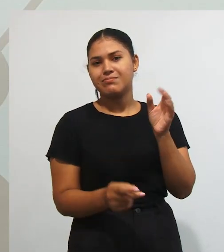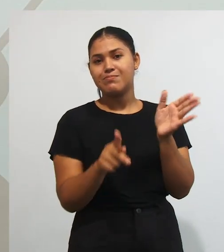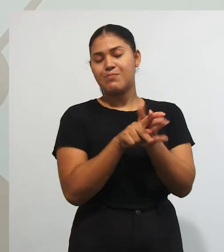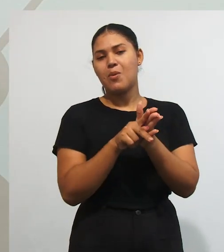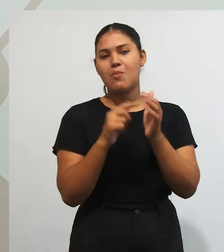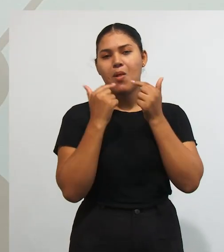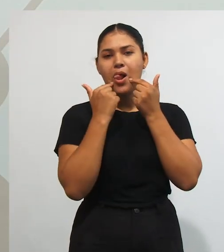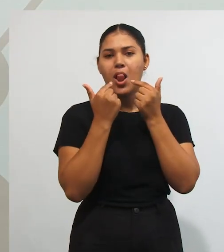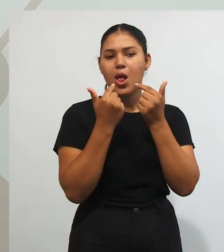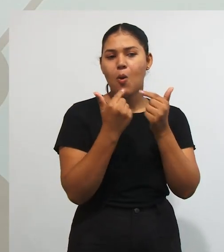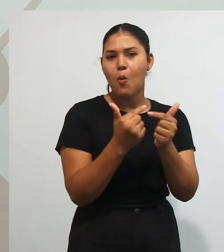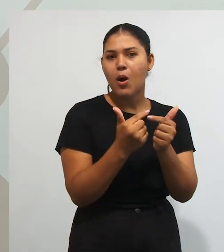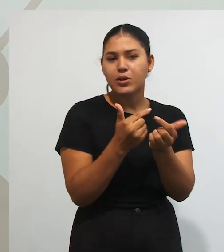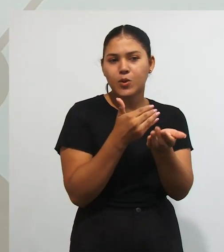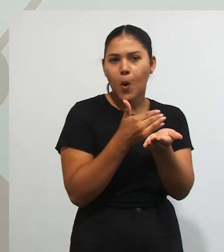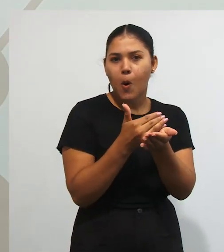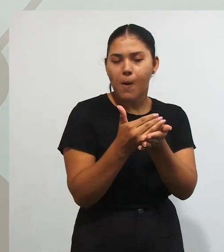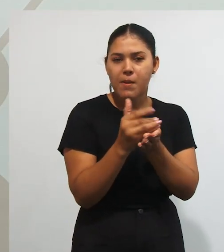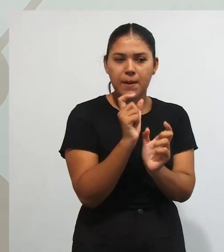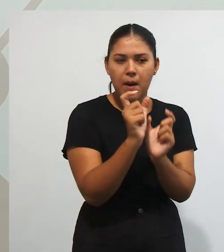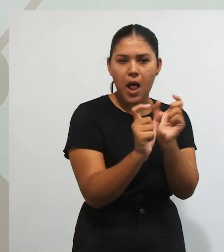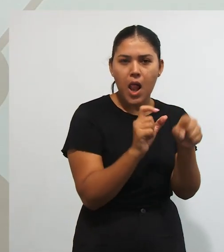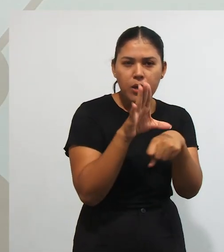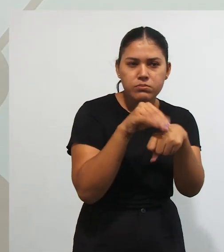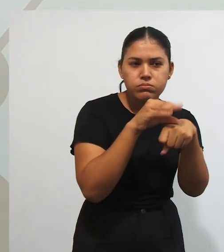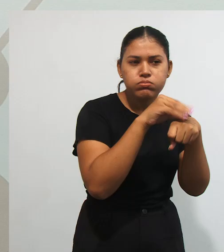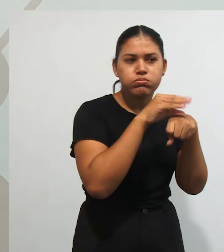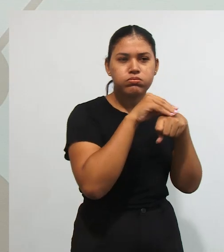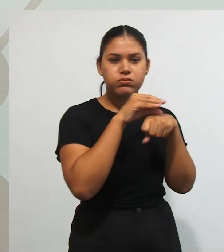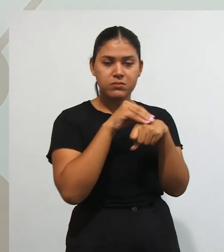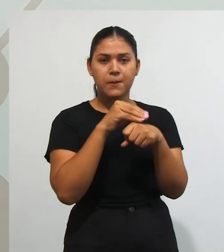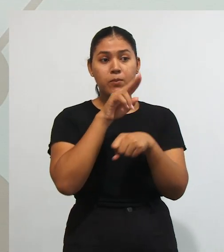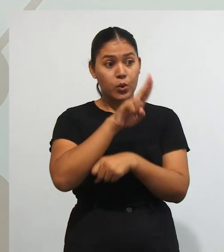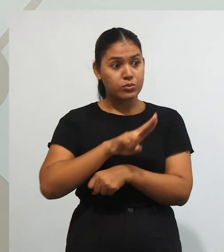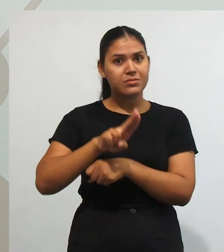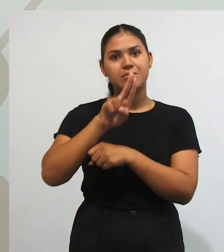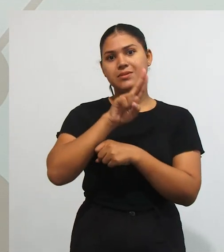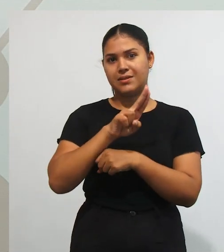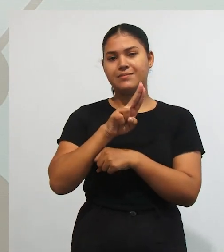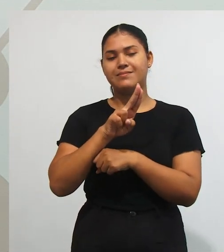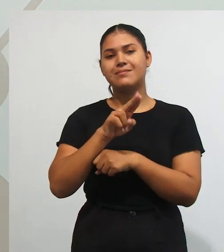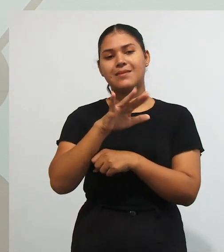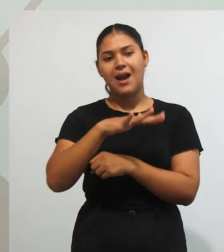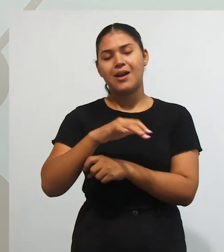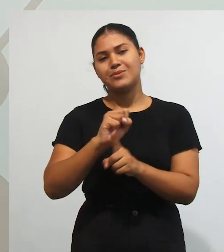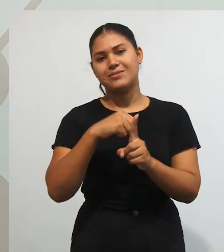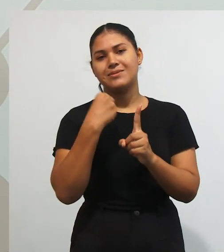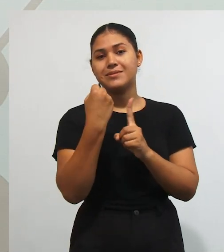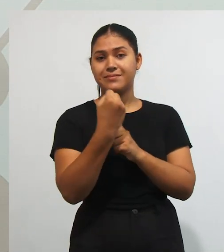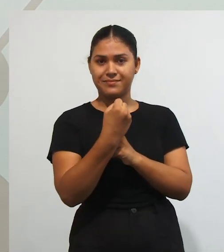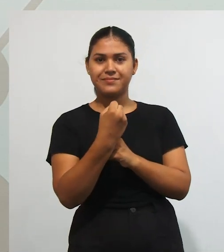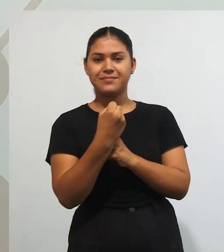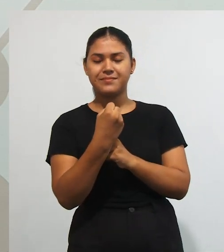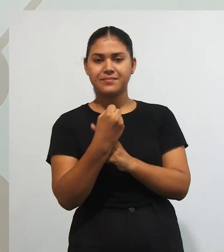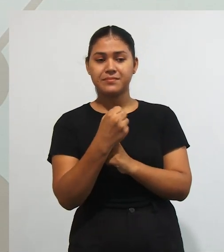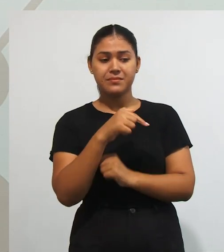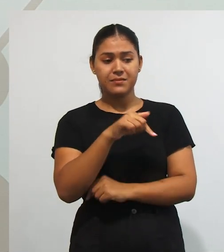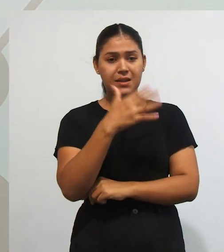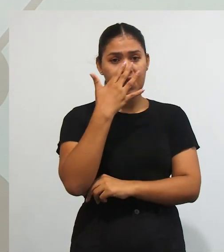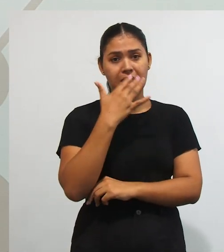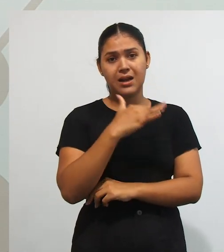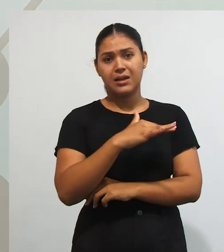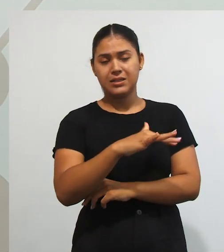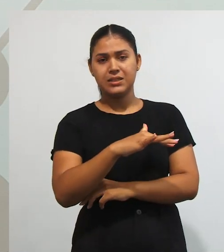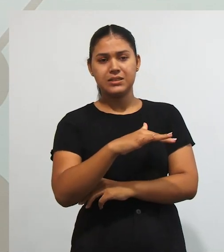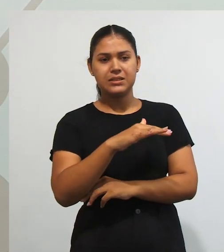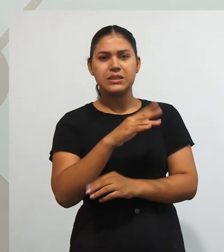sua personalidade à medida que se insere no estrato social. Inicialmente, a criança está